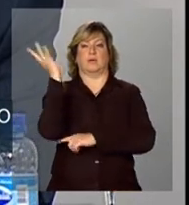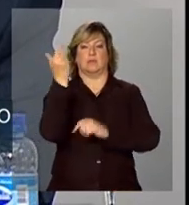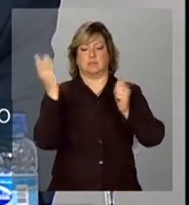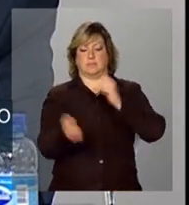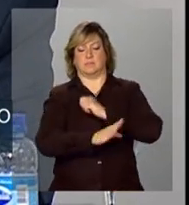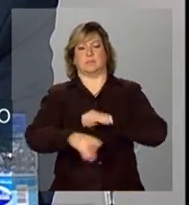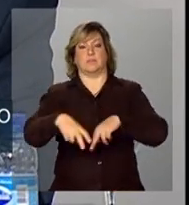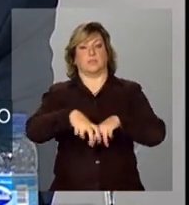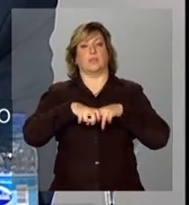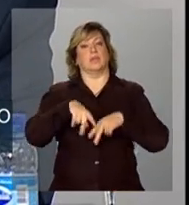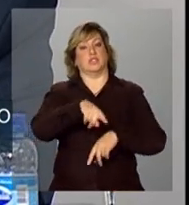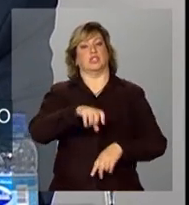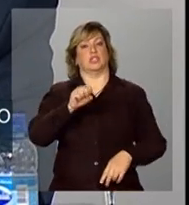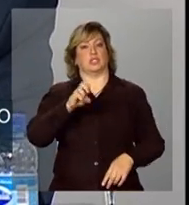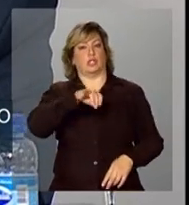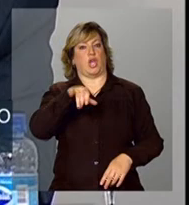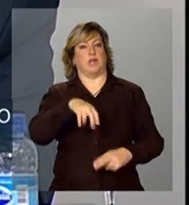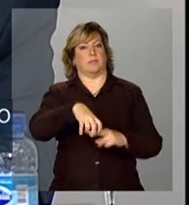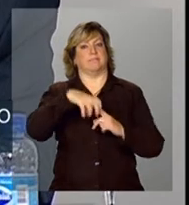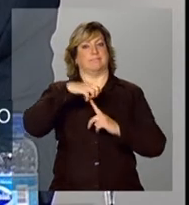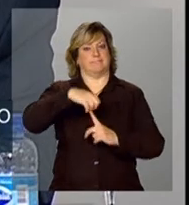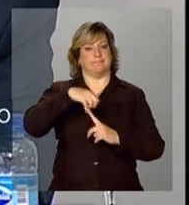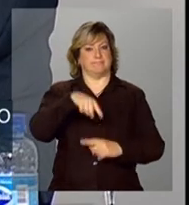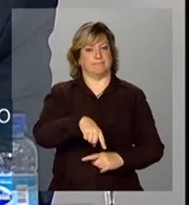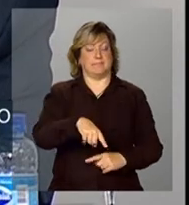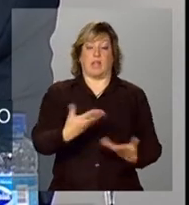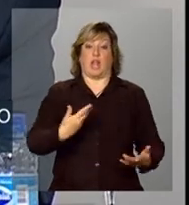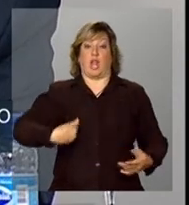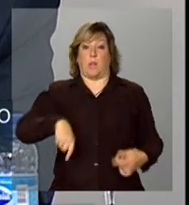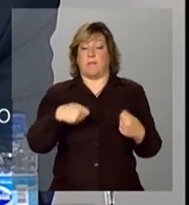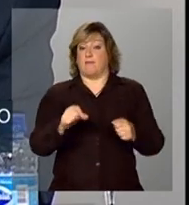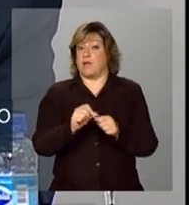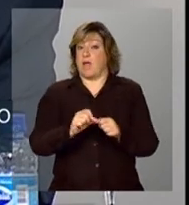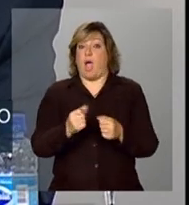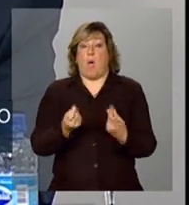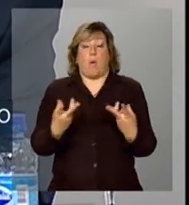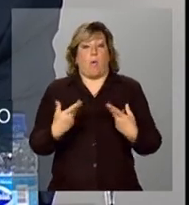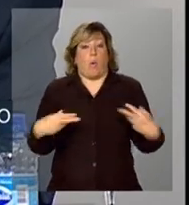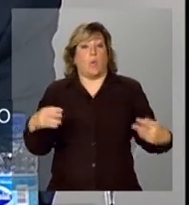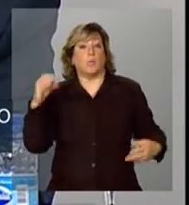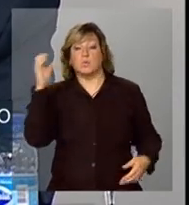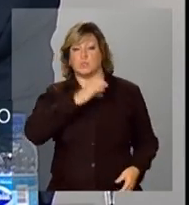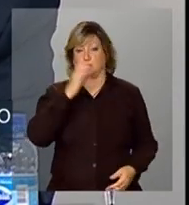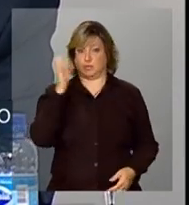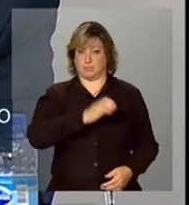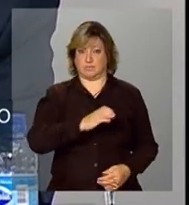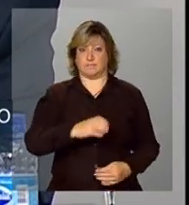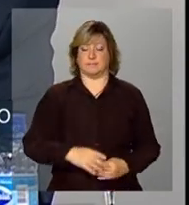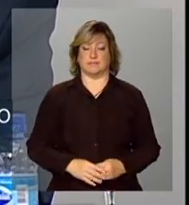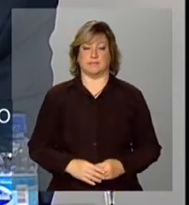Amazônia. E que nós temos que fazer alguma coisa urgente.